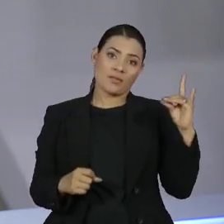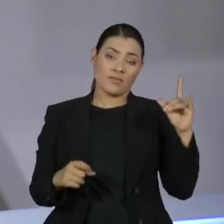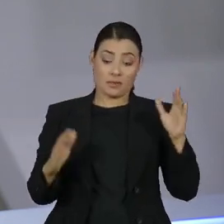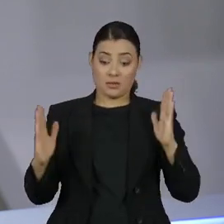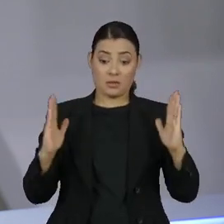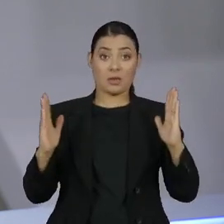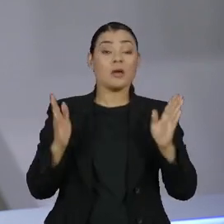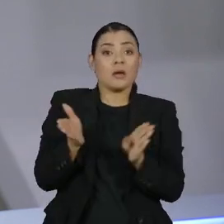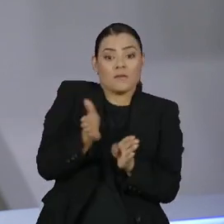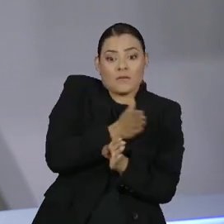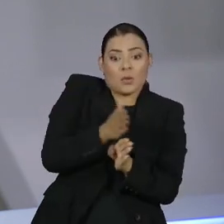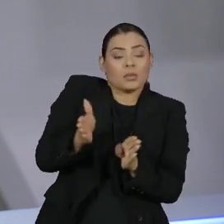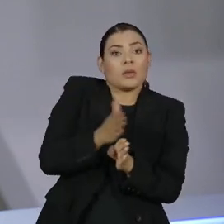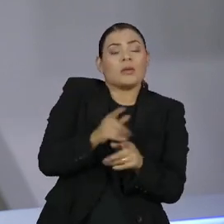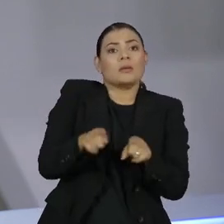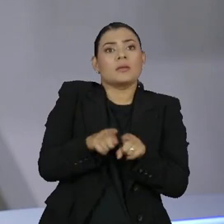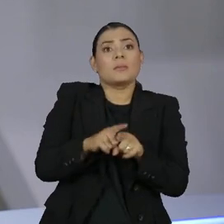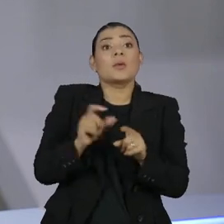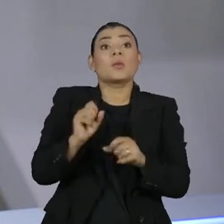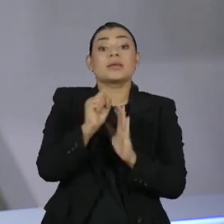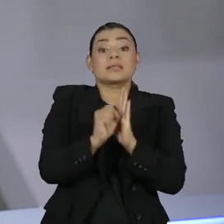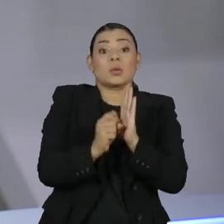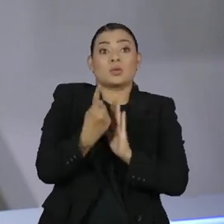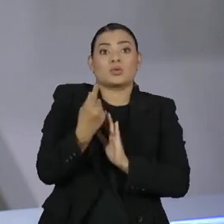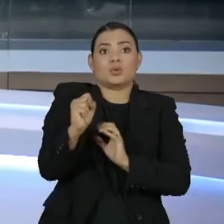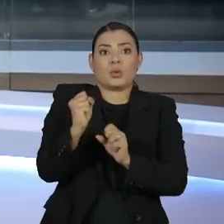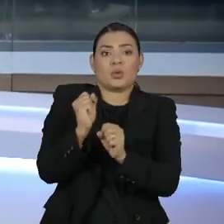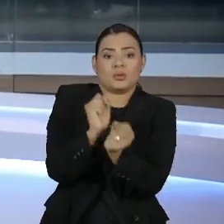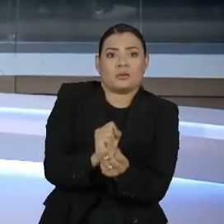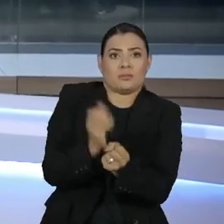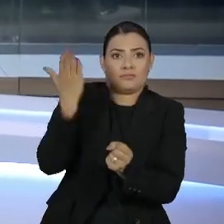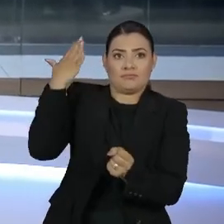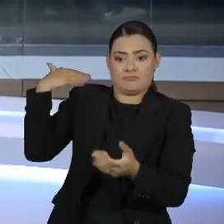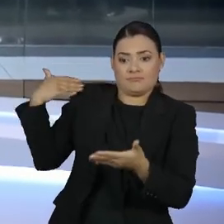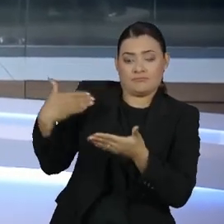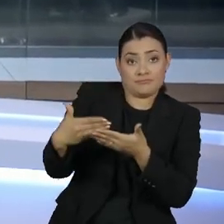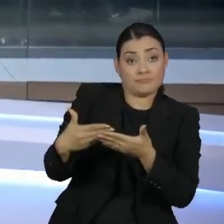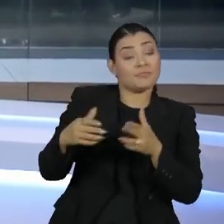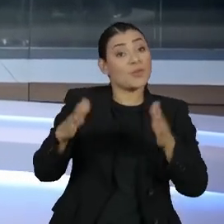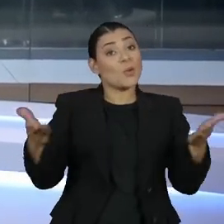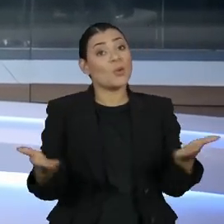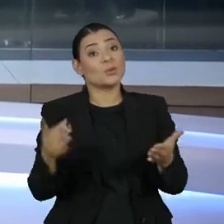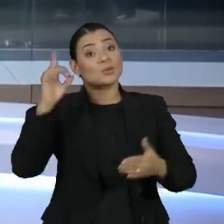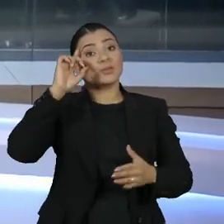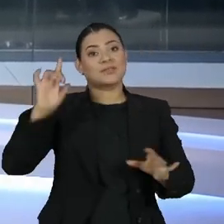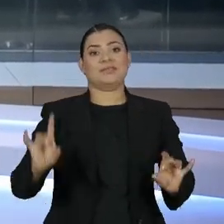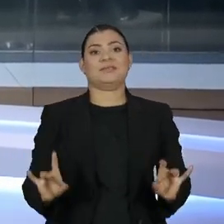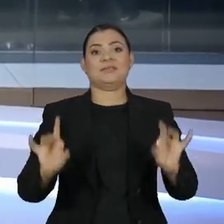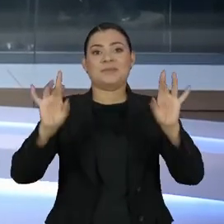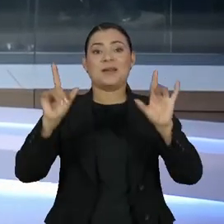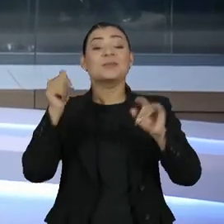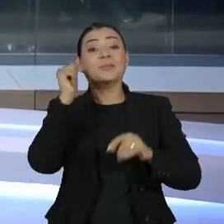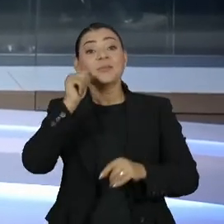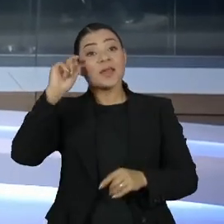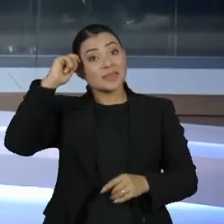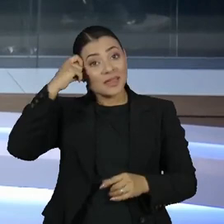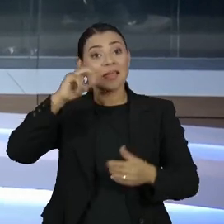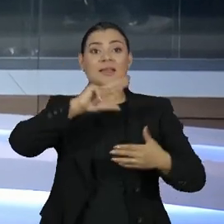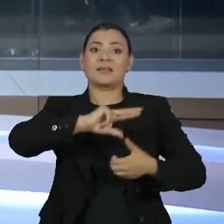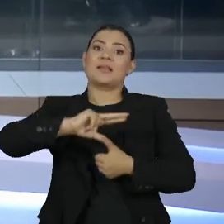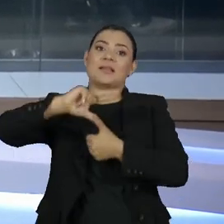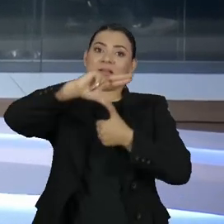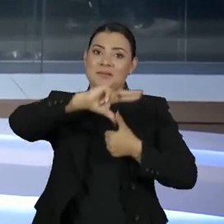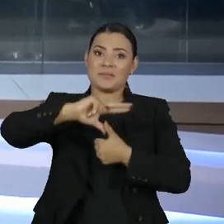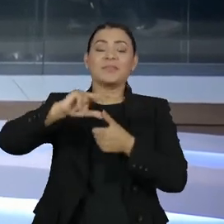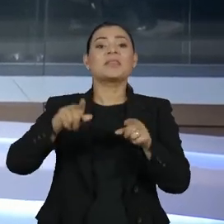ao governo escravagista no Brasil no século XVIII. Hoje é o dia dela e também da mulher negra latino-americana